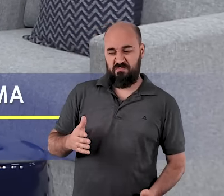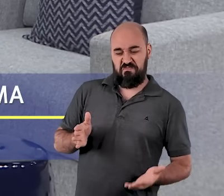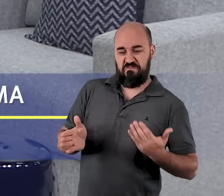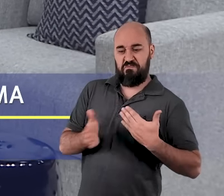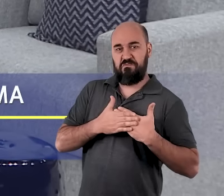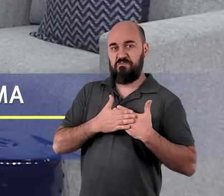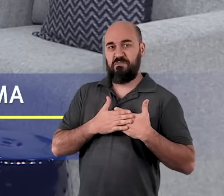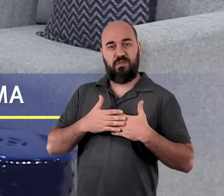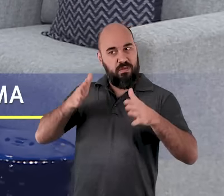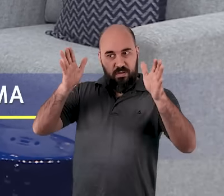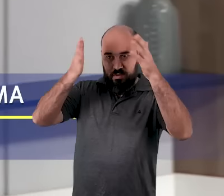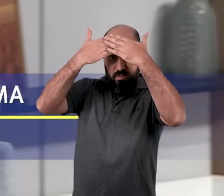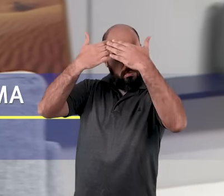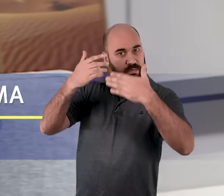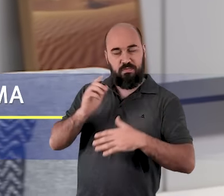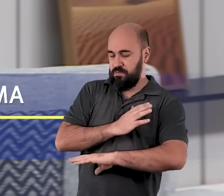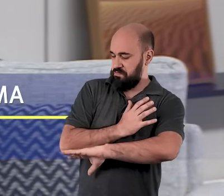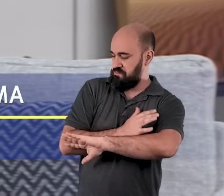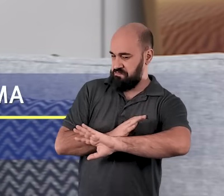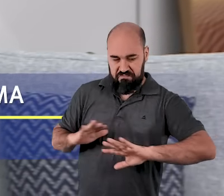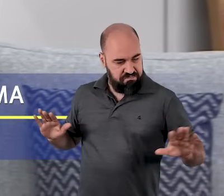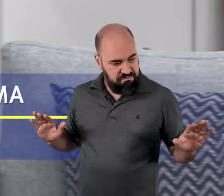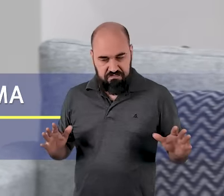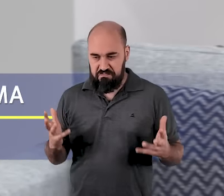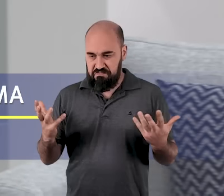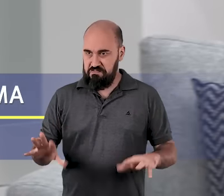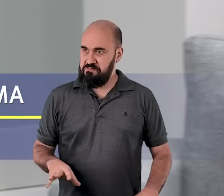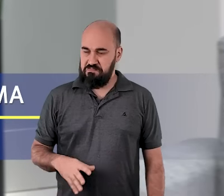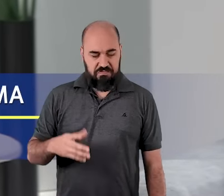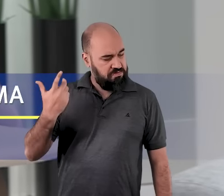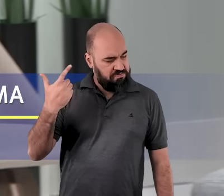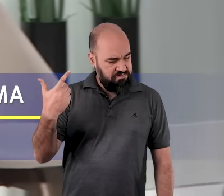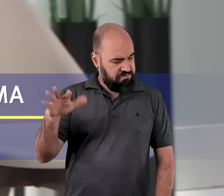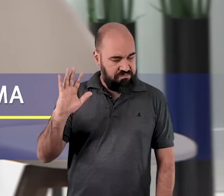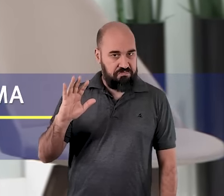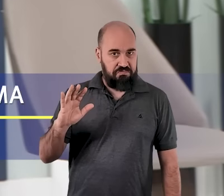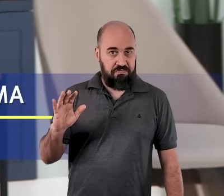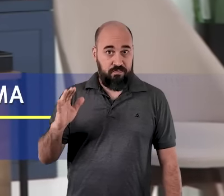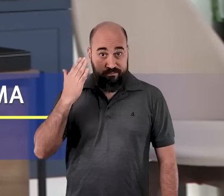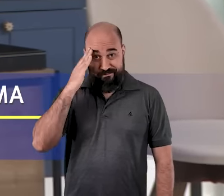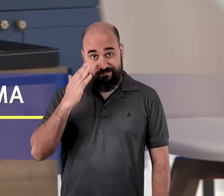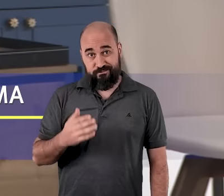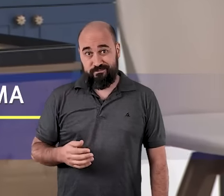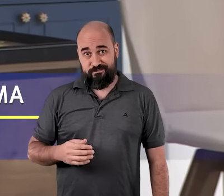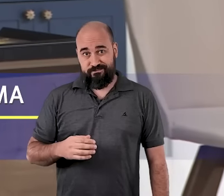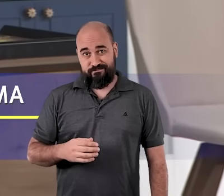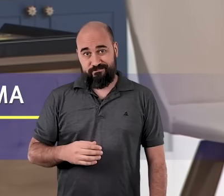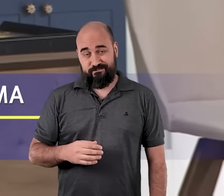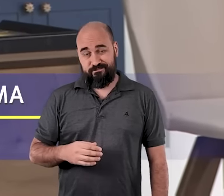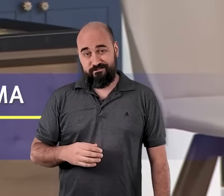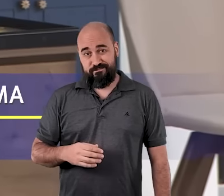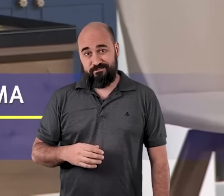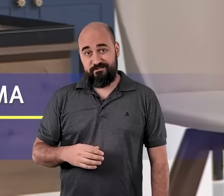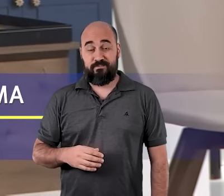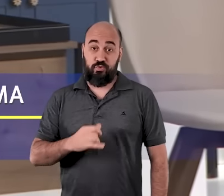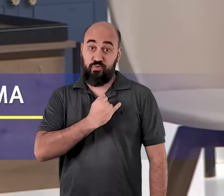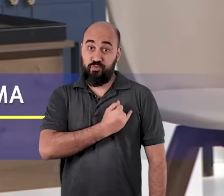lhes é dada. Quer ver um outro exemplo agora no Evangelho de João, capítulo 6?